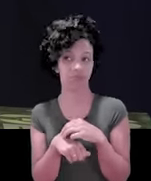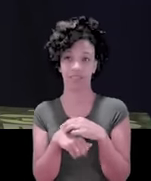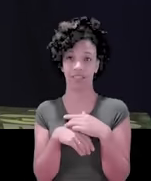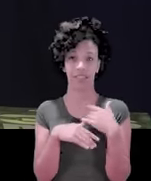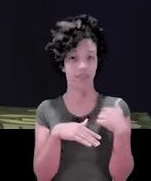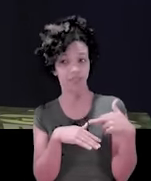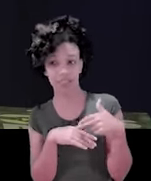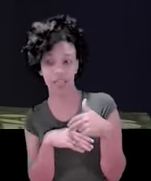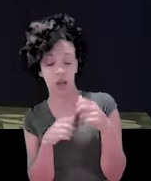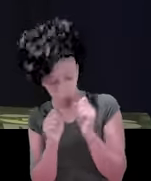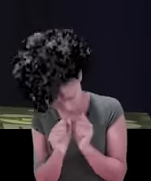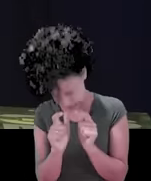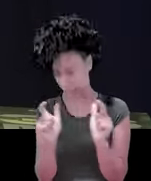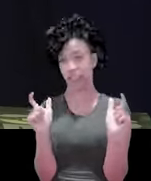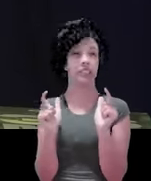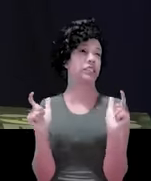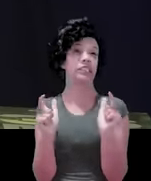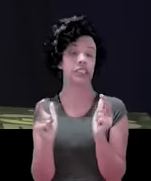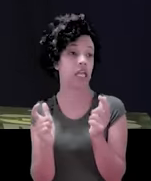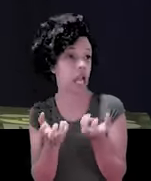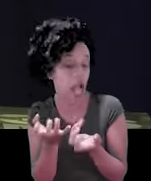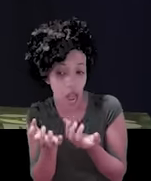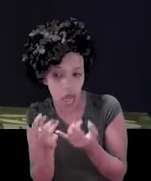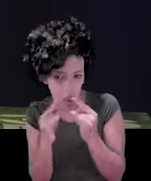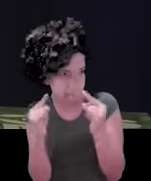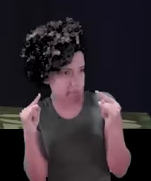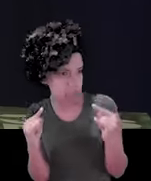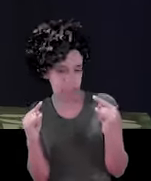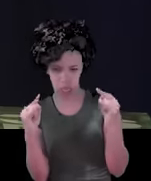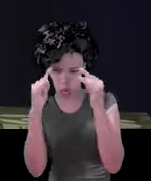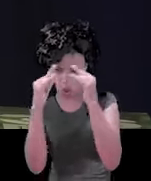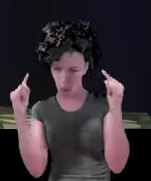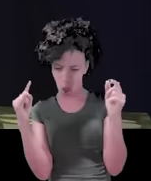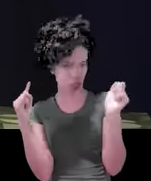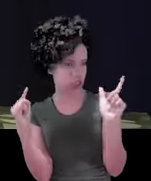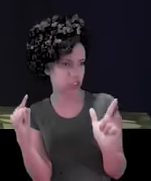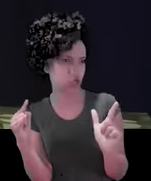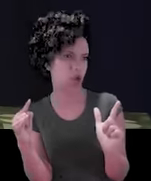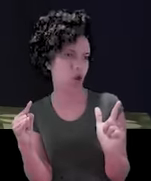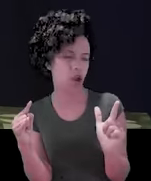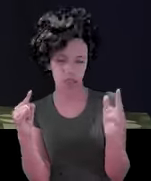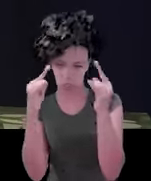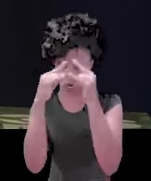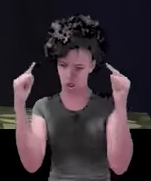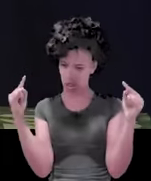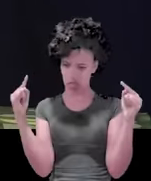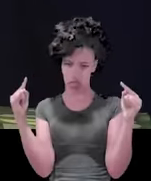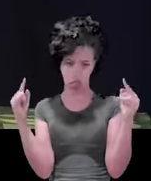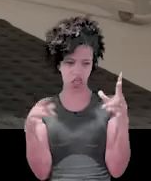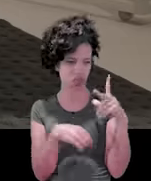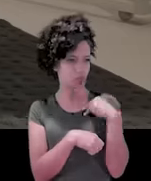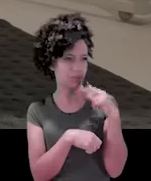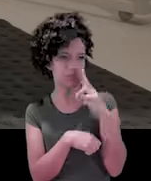meu aí para a gente sair hoje tem uma carreira quando eles tinham feito abrigo deles eu já aquela zona azul o barraco a